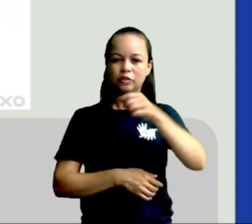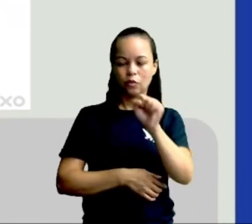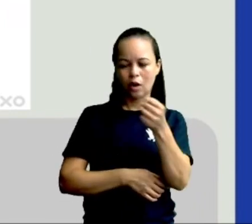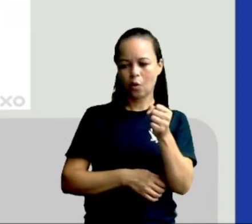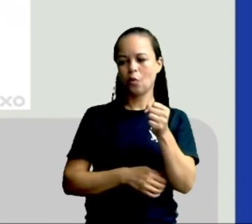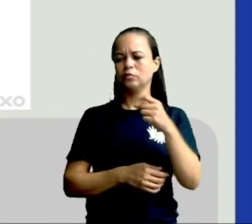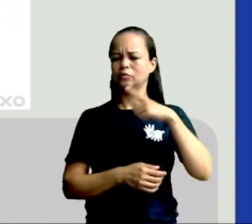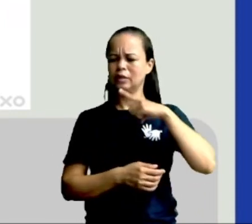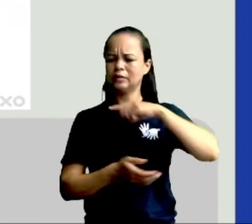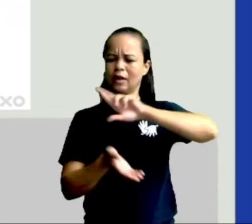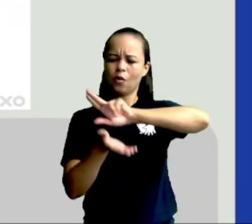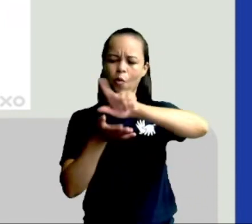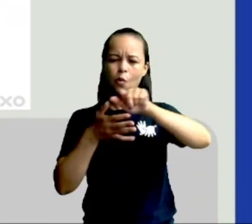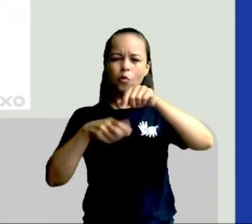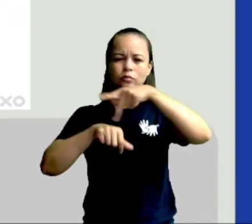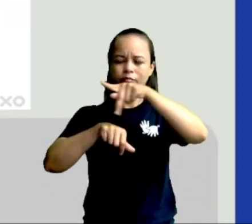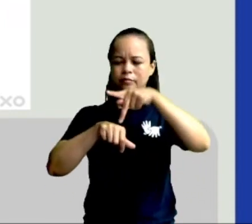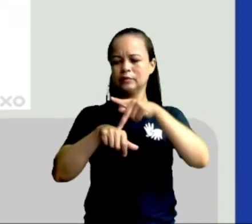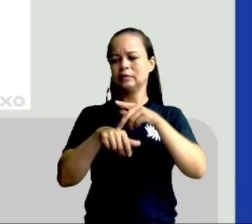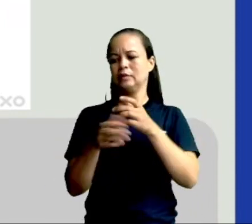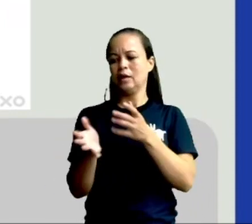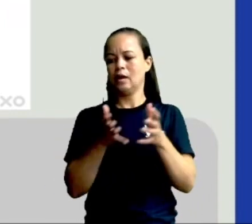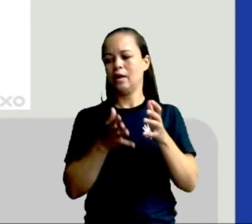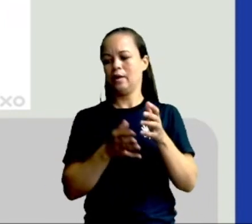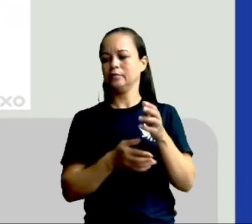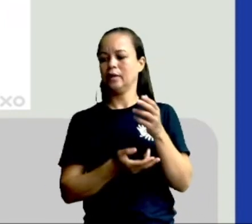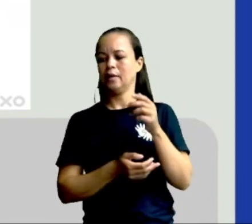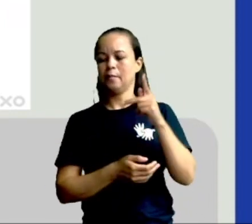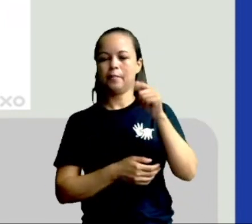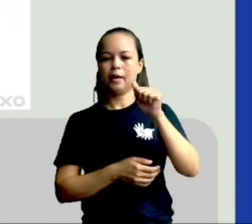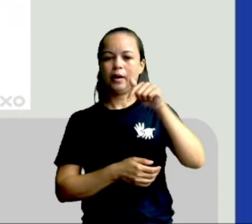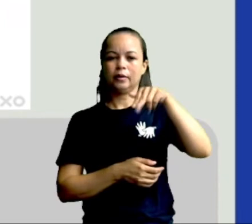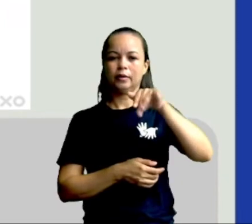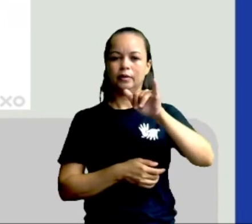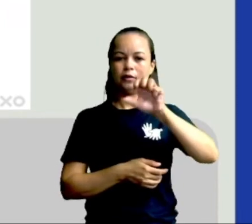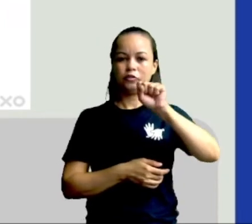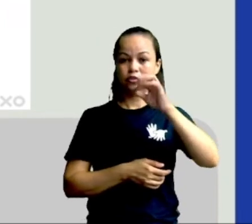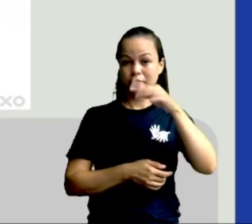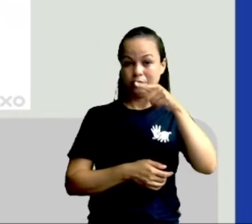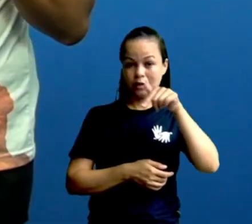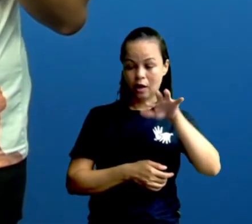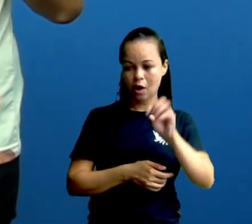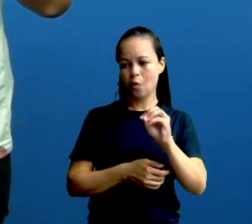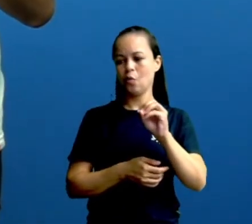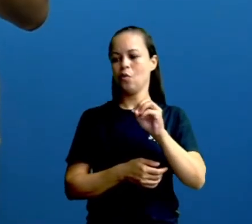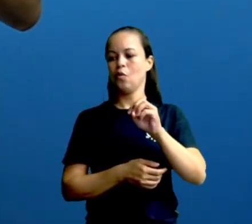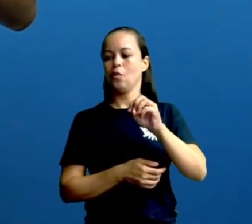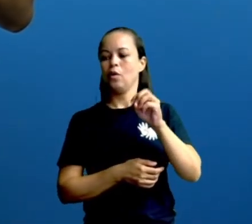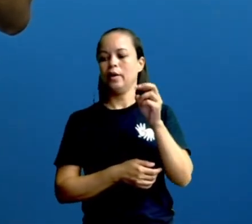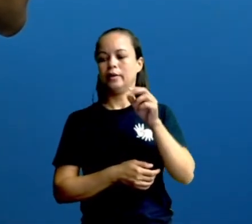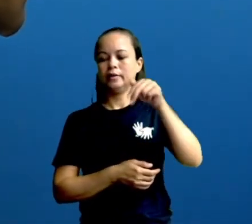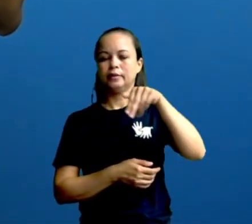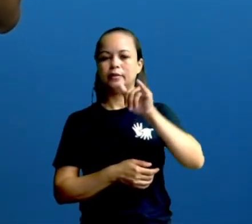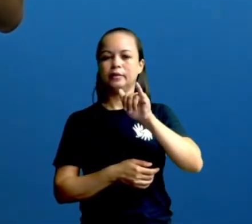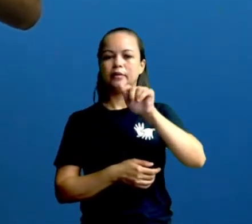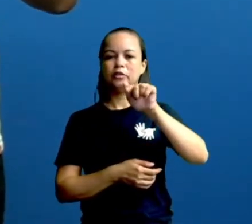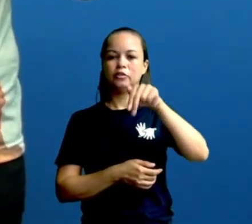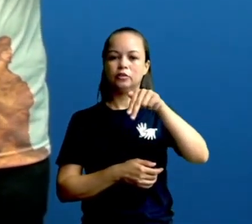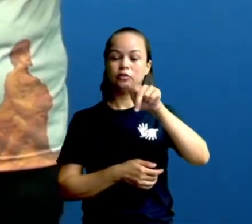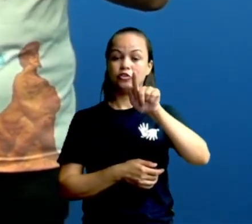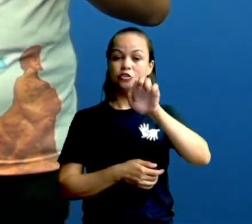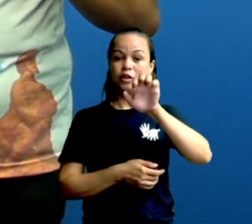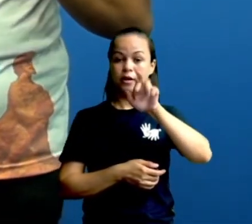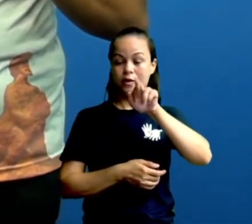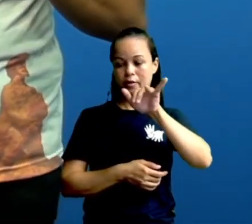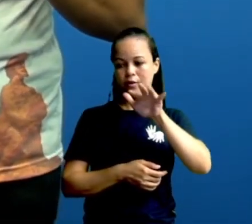Paquistão, a Nigéria, a Rússia, a Turquia, o Egito e a Indonésia. Esses dados, gente, são muito relevantes